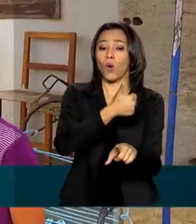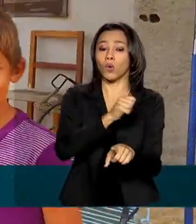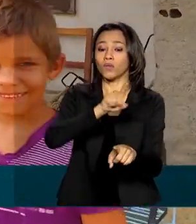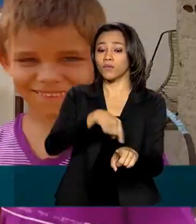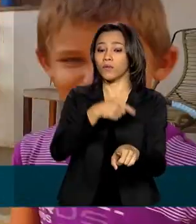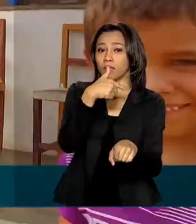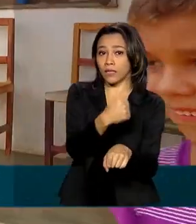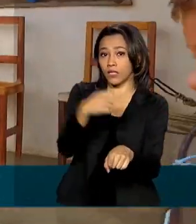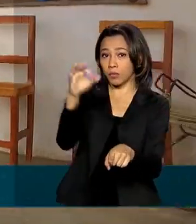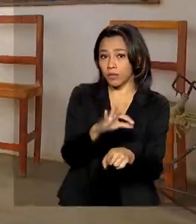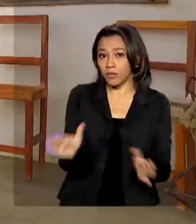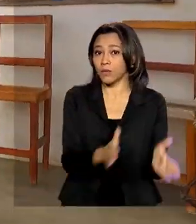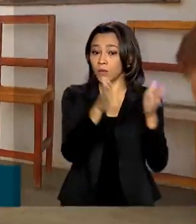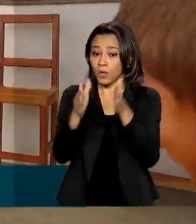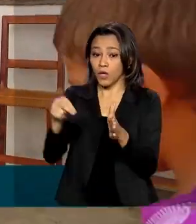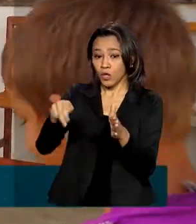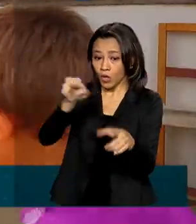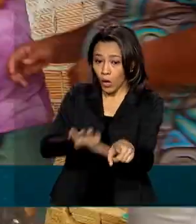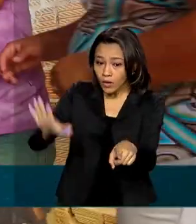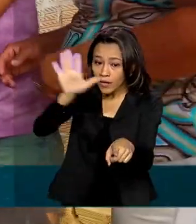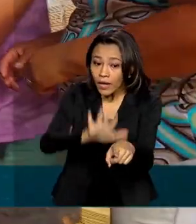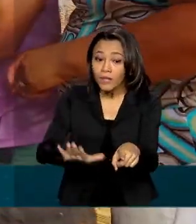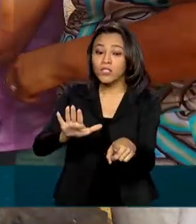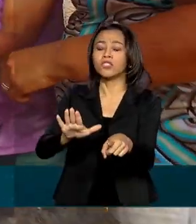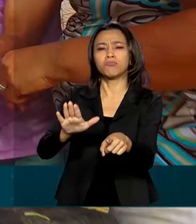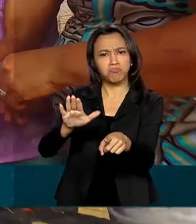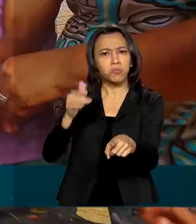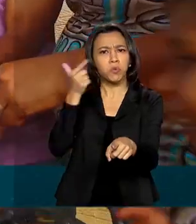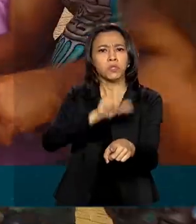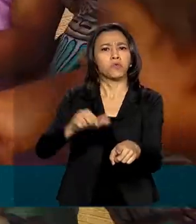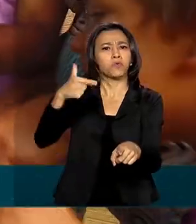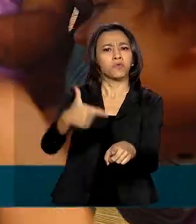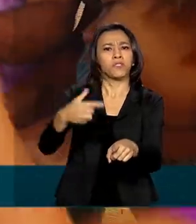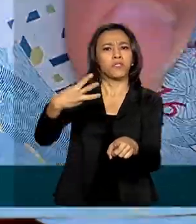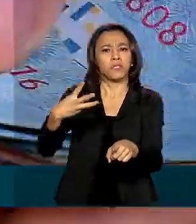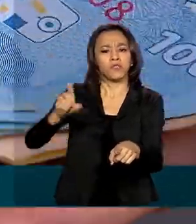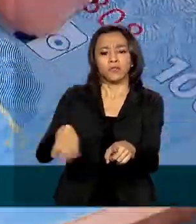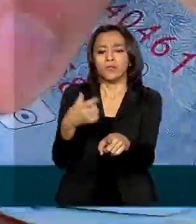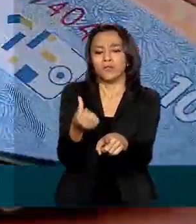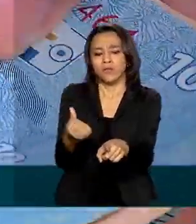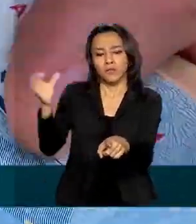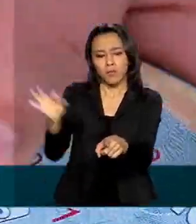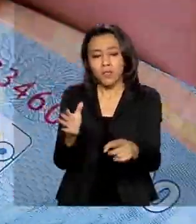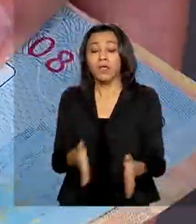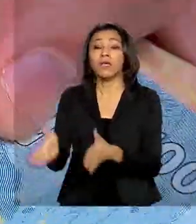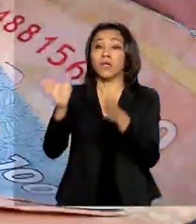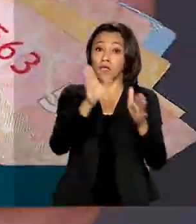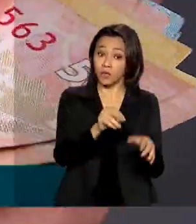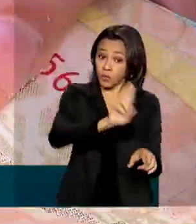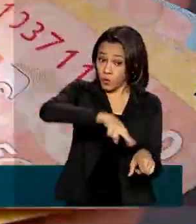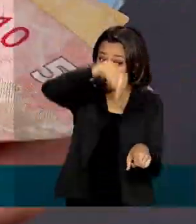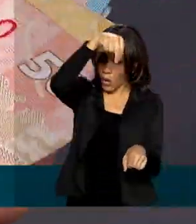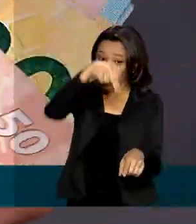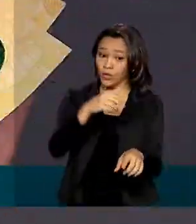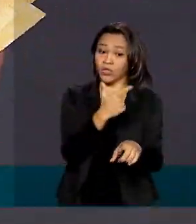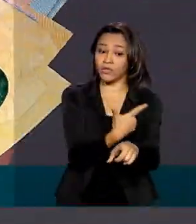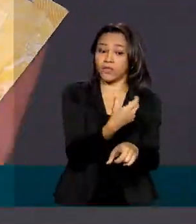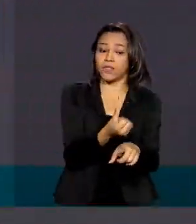No Nordeste, esse crescimento chegou a 23,6% e no Norte, 26